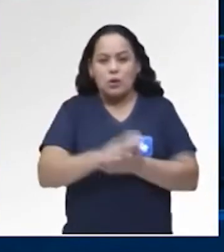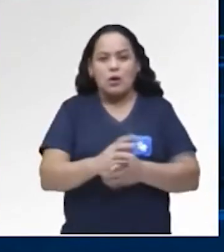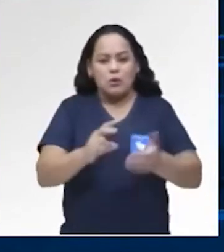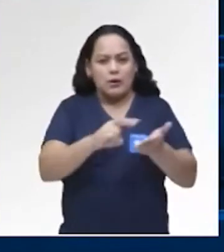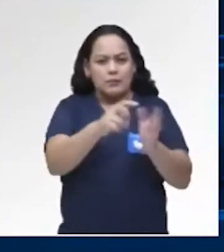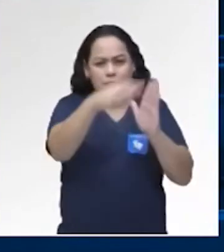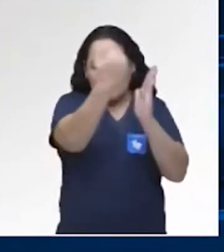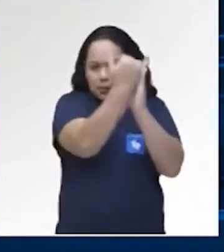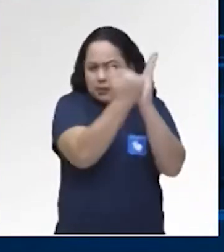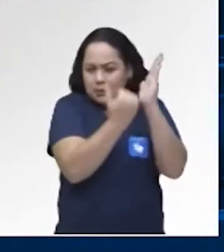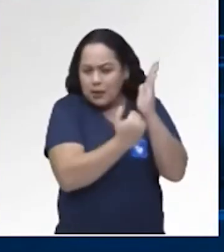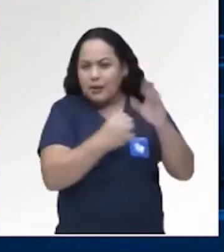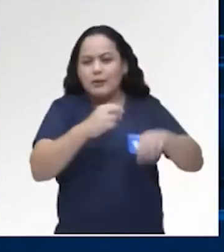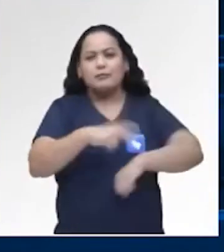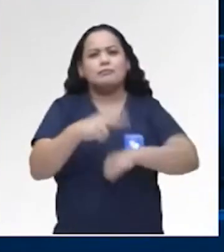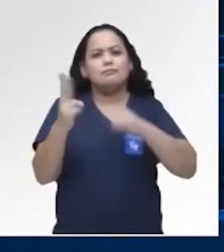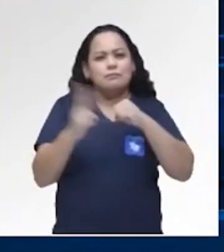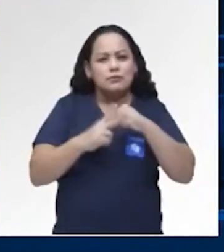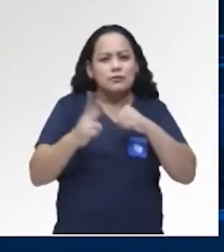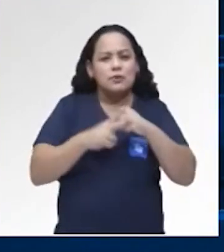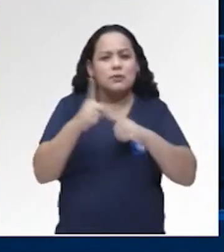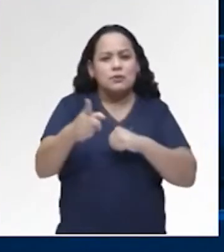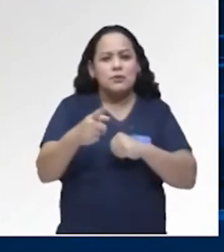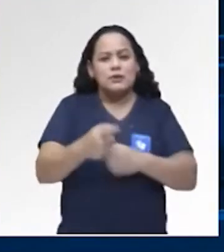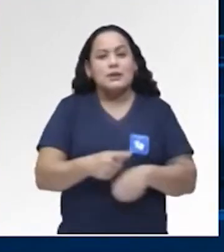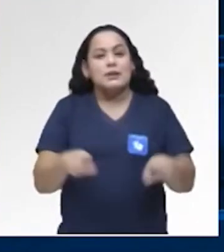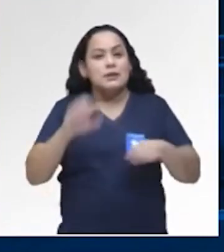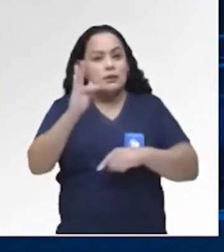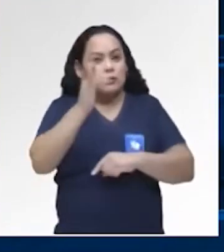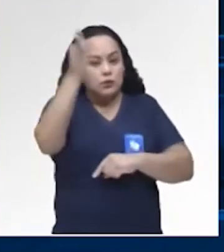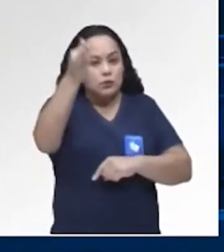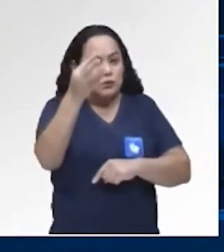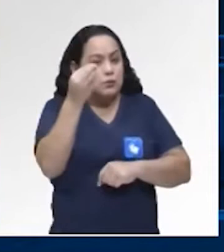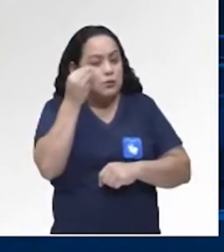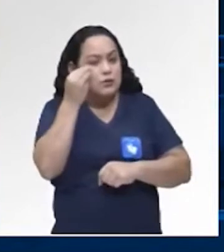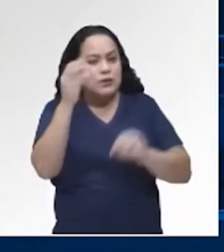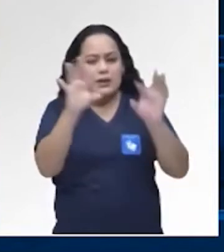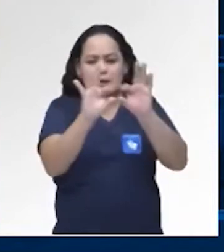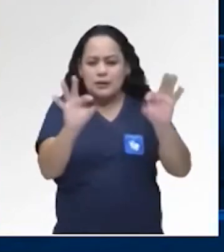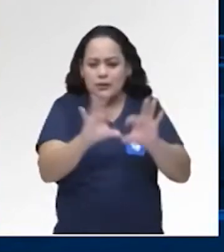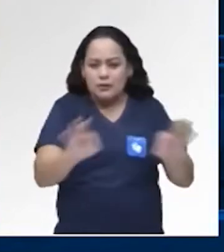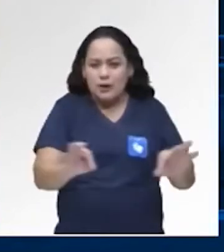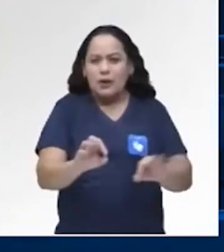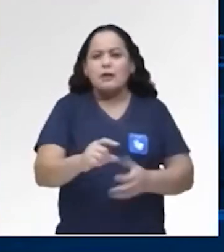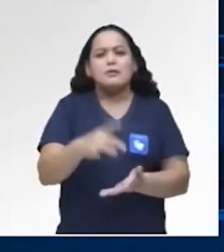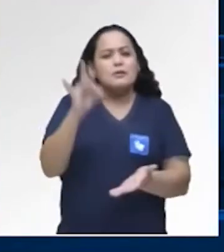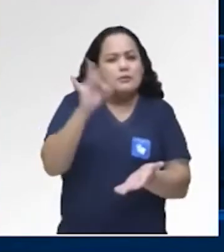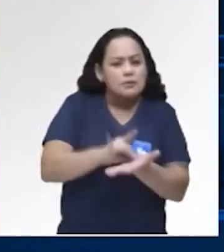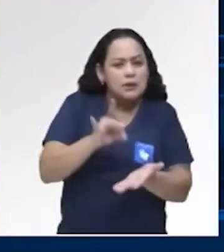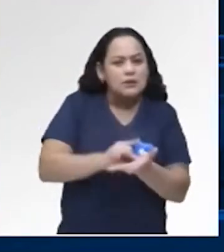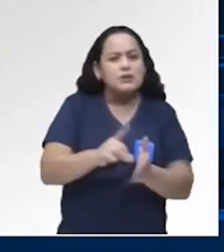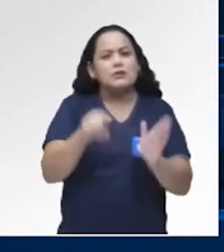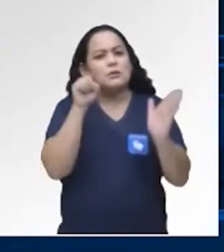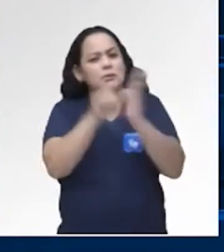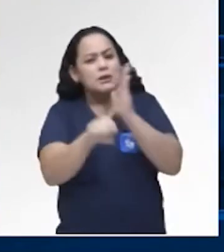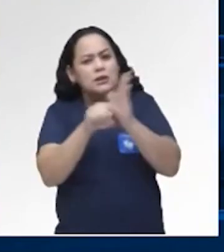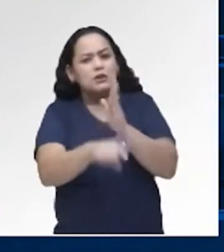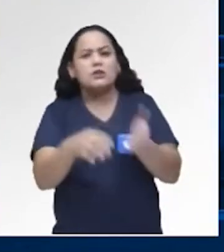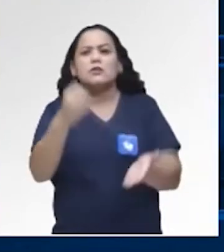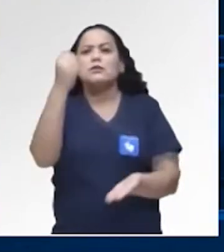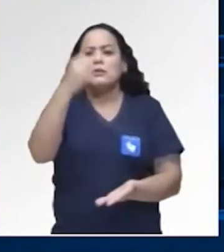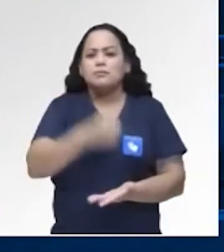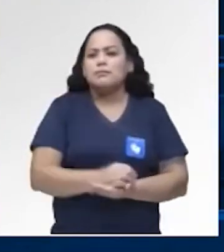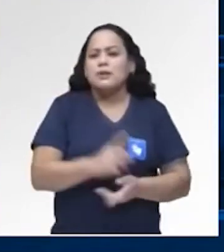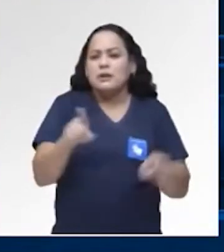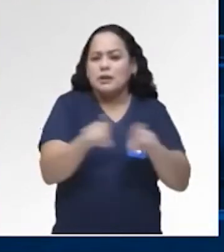nós vimos nesse dialogue, e posteriormente nós vamos explorar aí essas frases afirmativas, negativas, interrogativas relacionadas